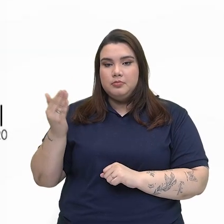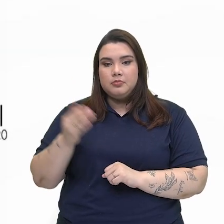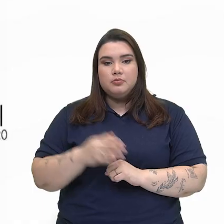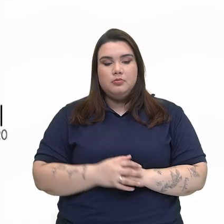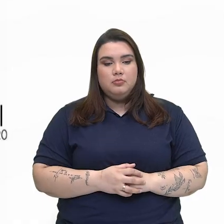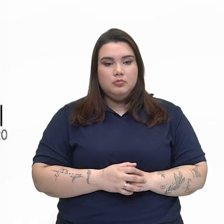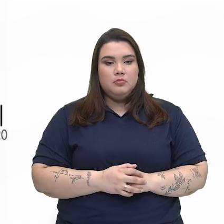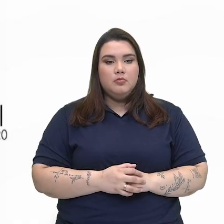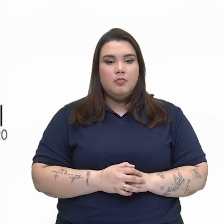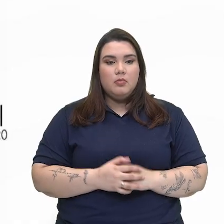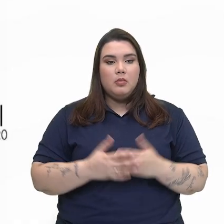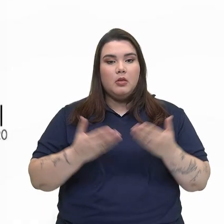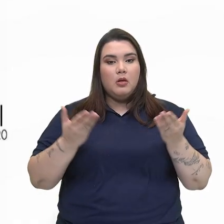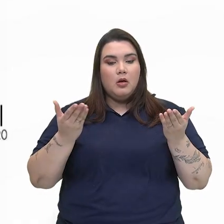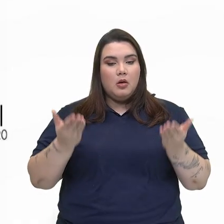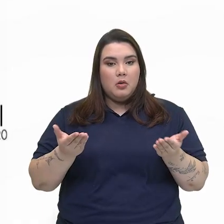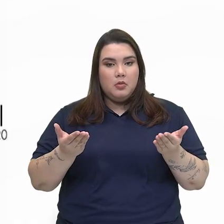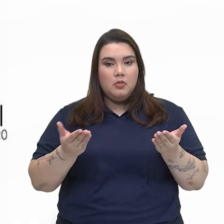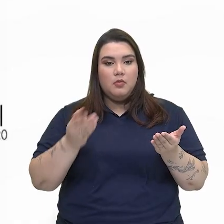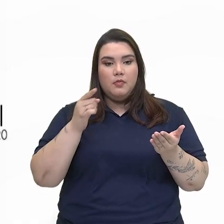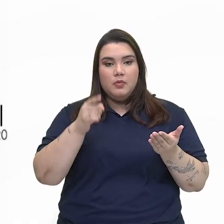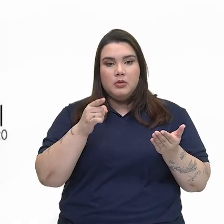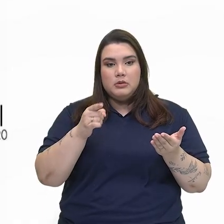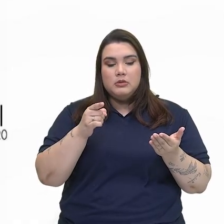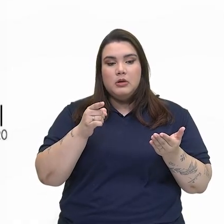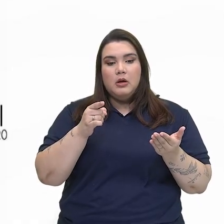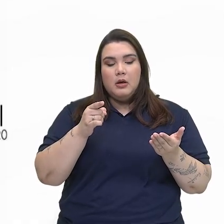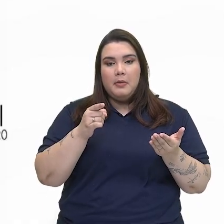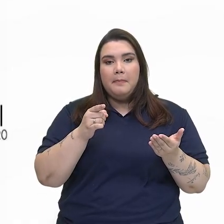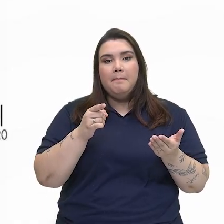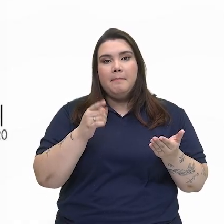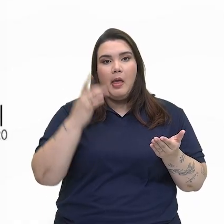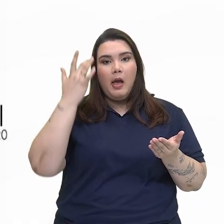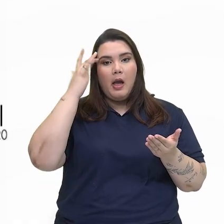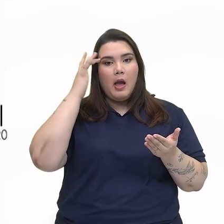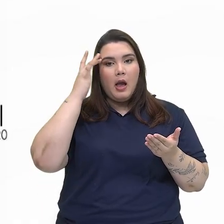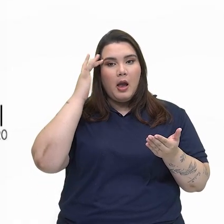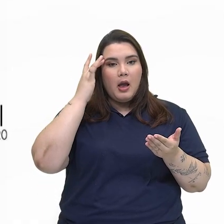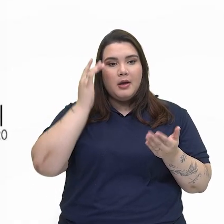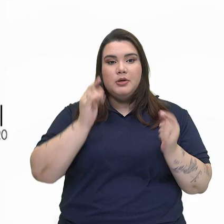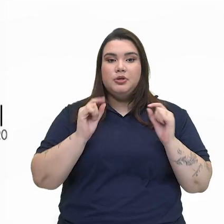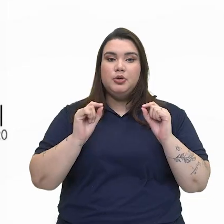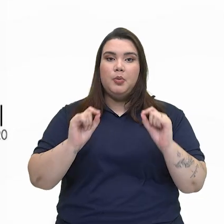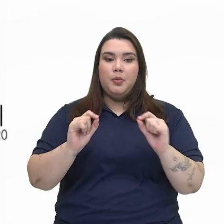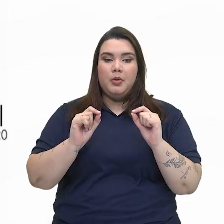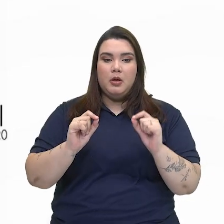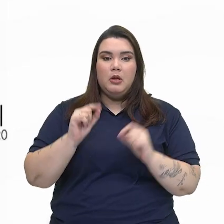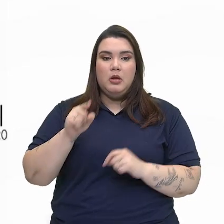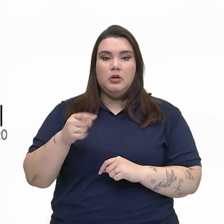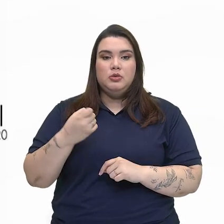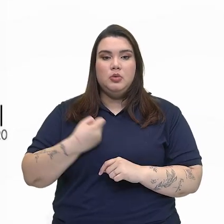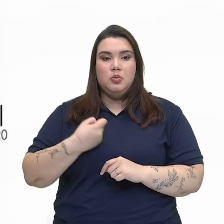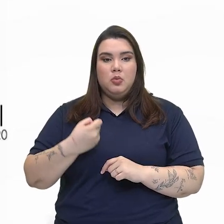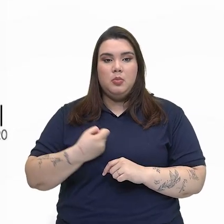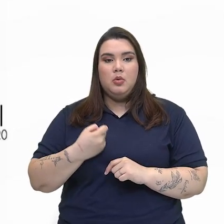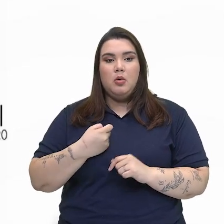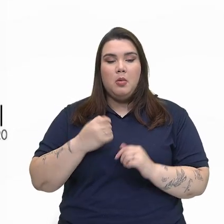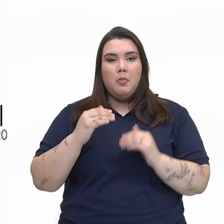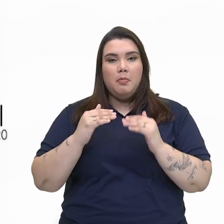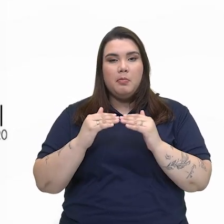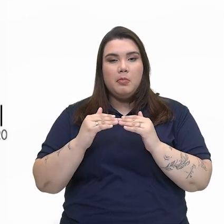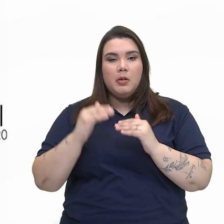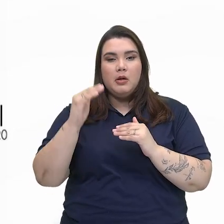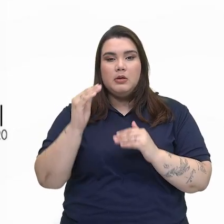Então, você estima o valor desse pouco que ultrapassa os 67,